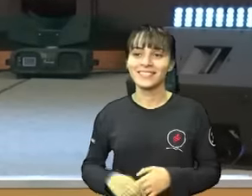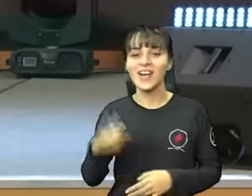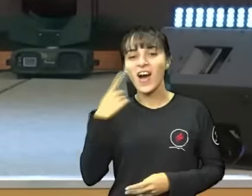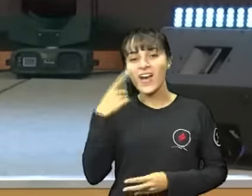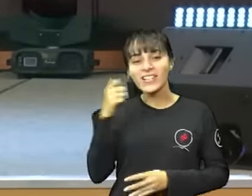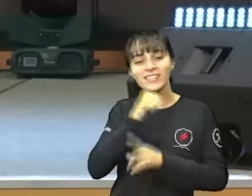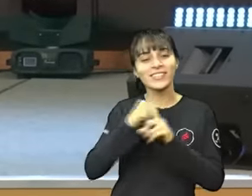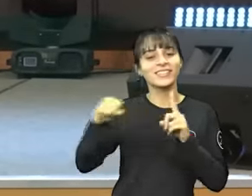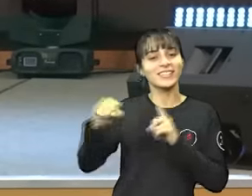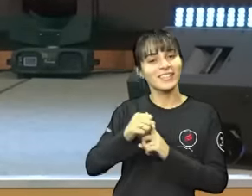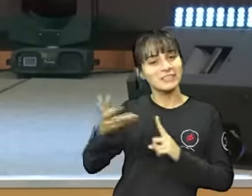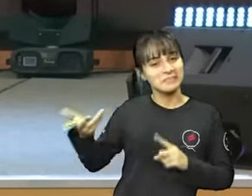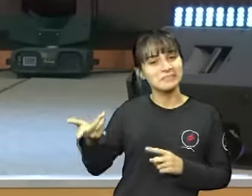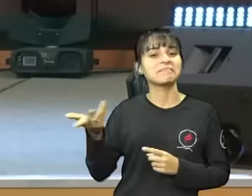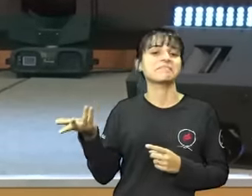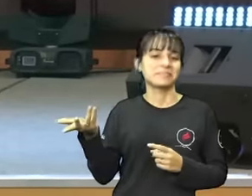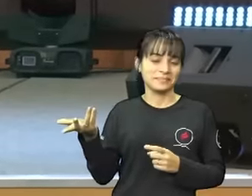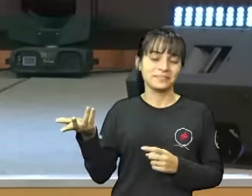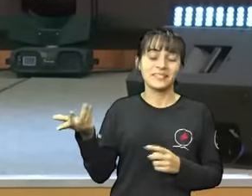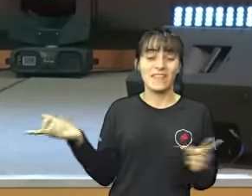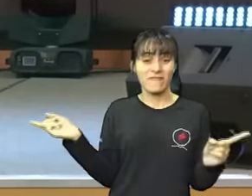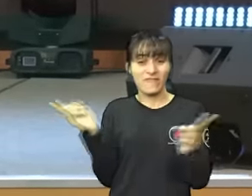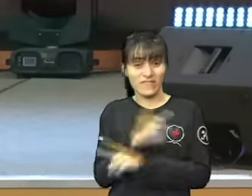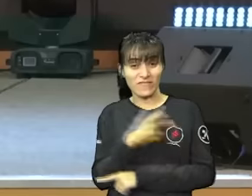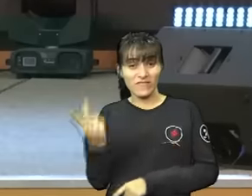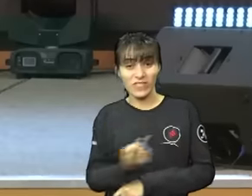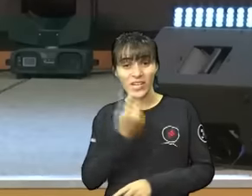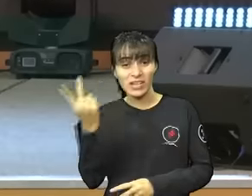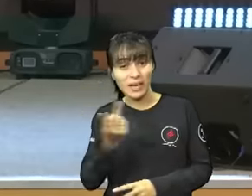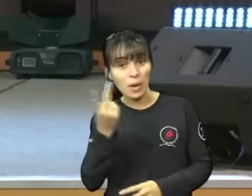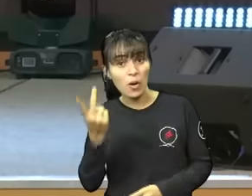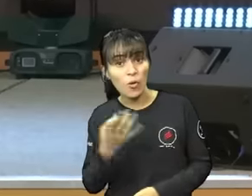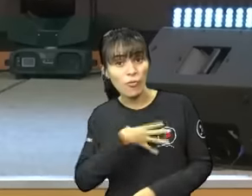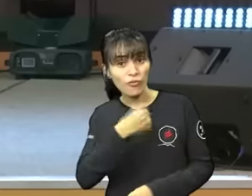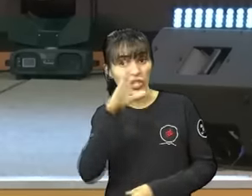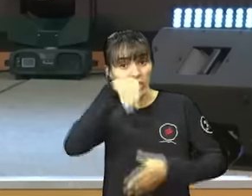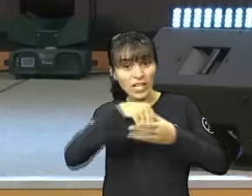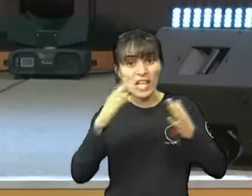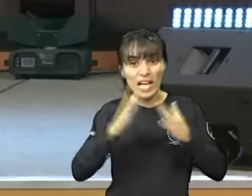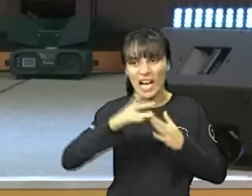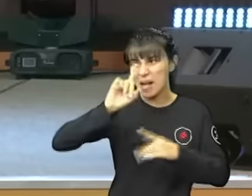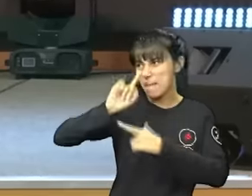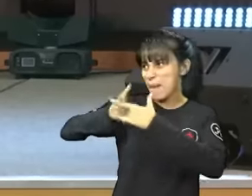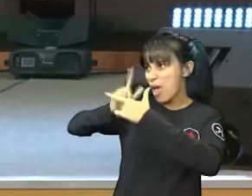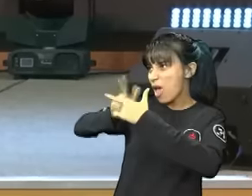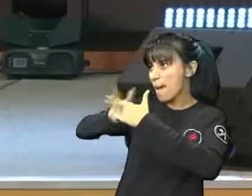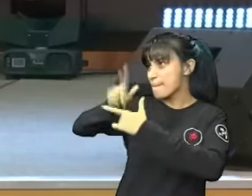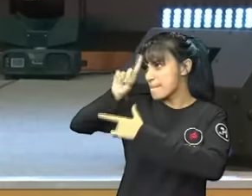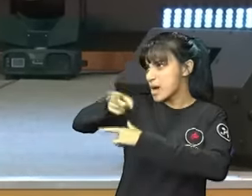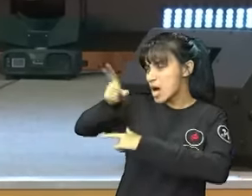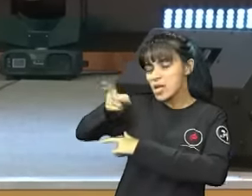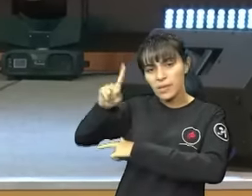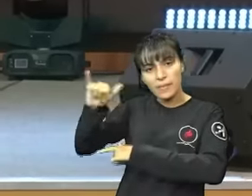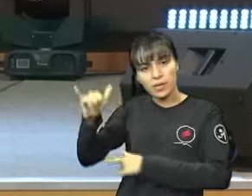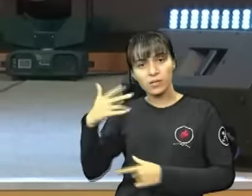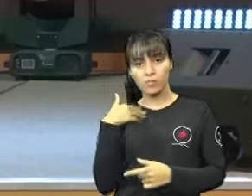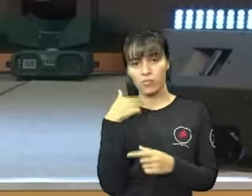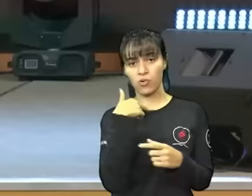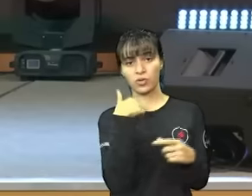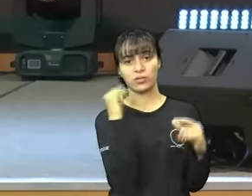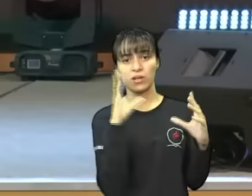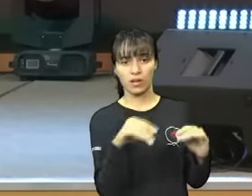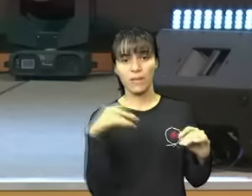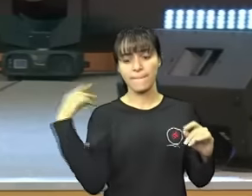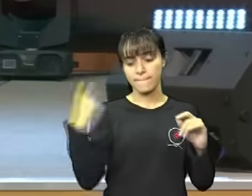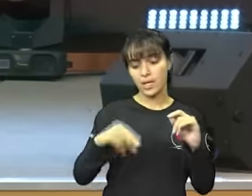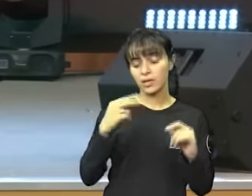sociedade é é a inversão de valores filho manda dentro da casa dos pais você não pode tocar em nada não pode dar uma